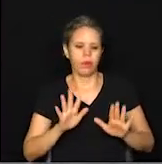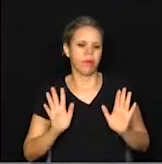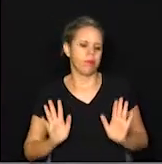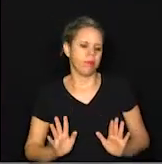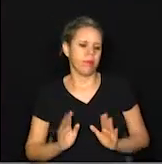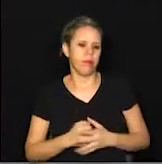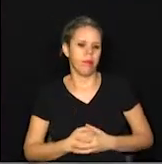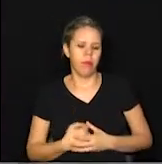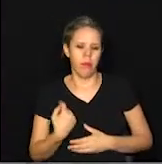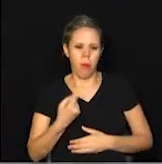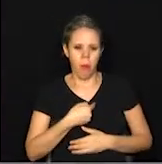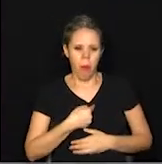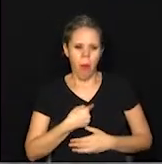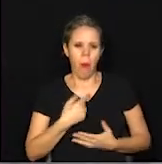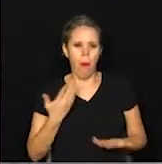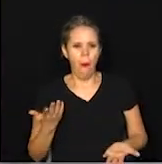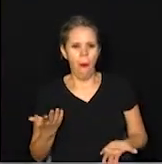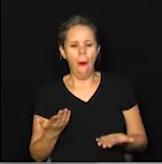Então, a gente